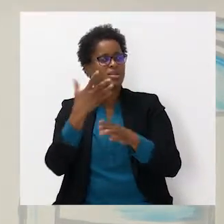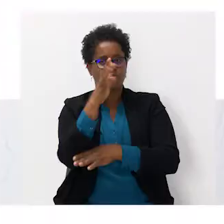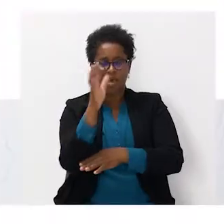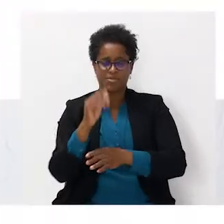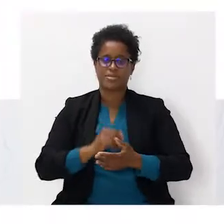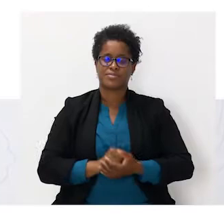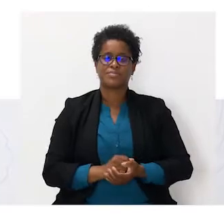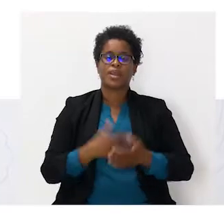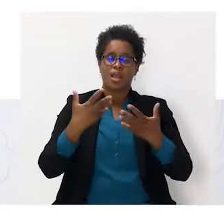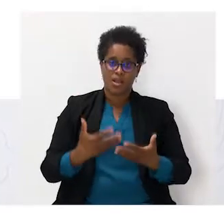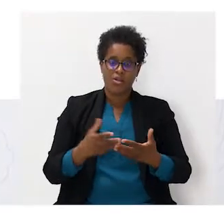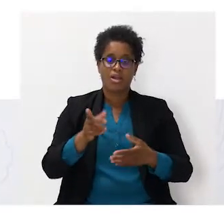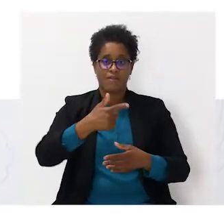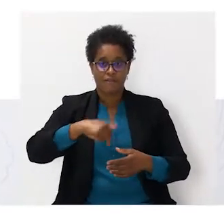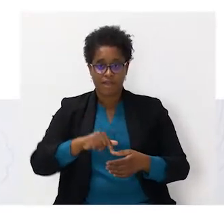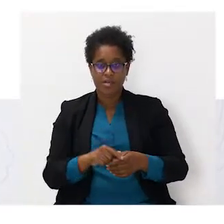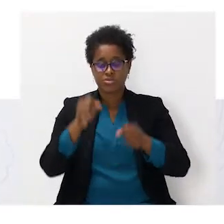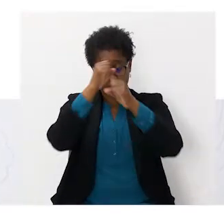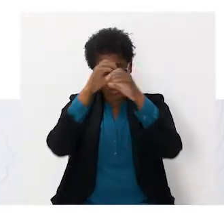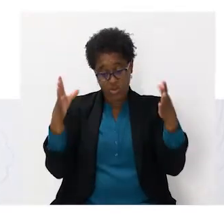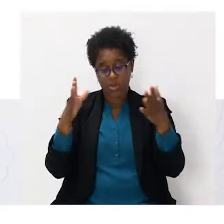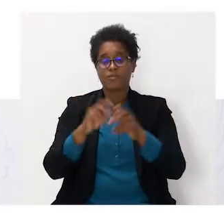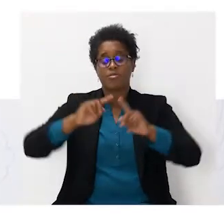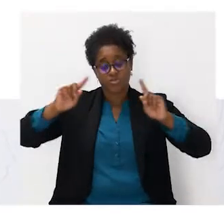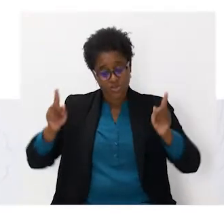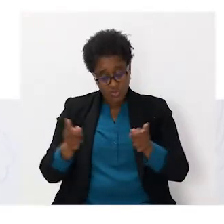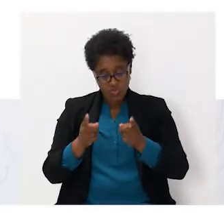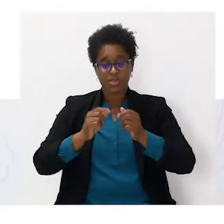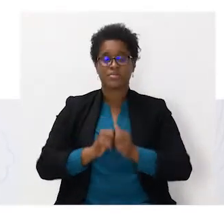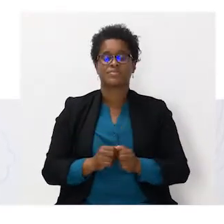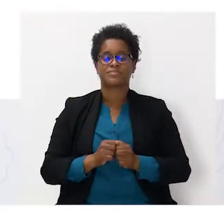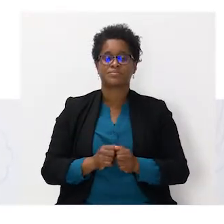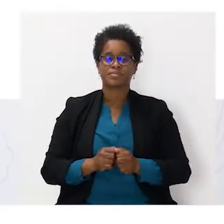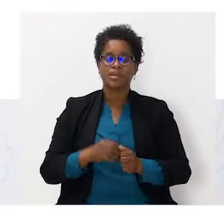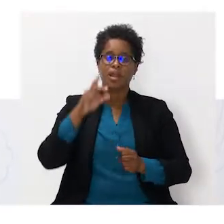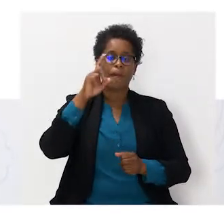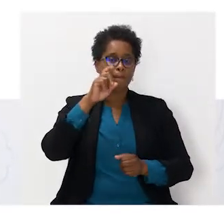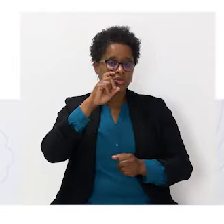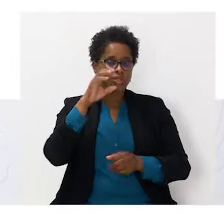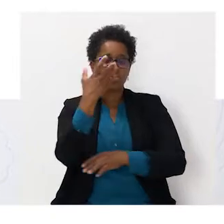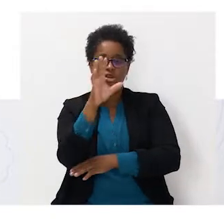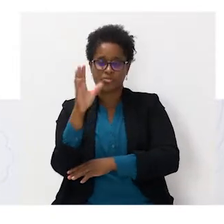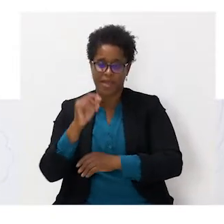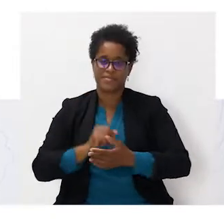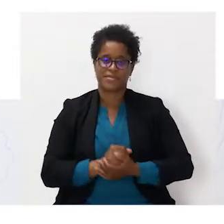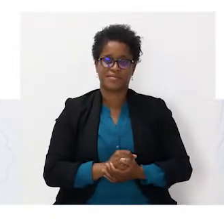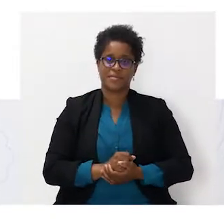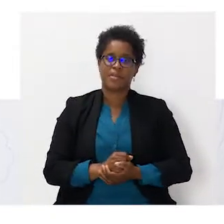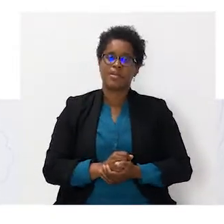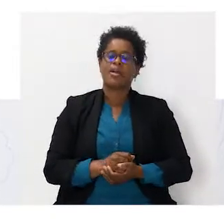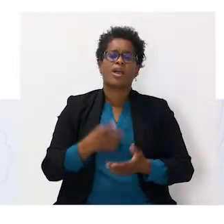plantas. Agora vamos concluir, vamos resumir. Proteção das plantas.